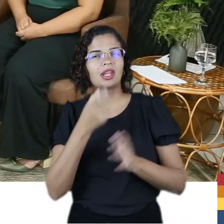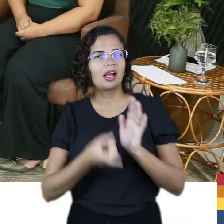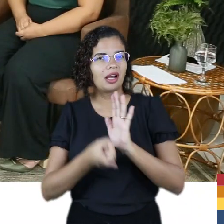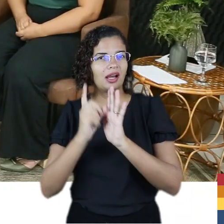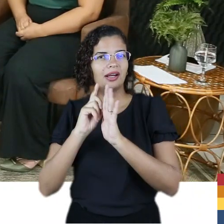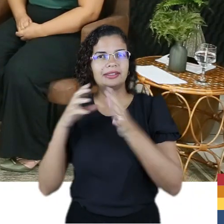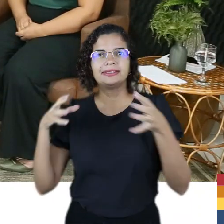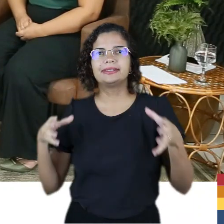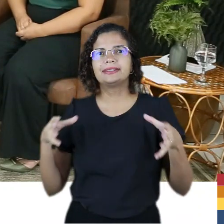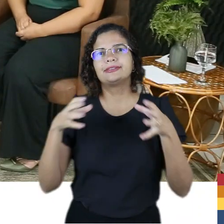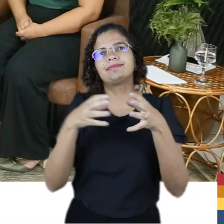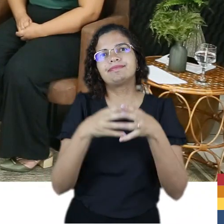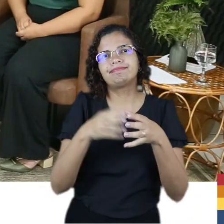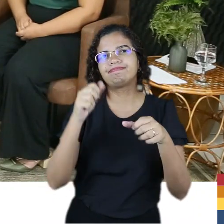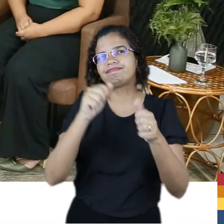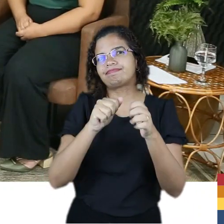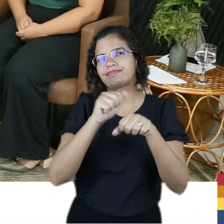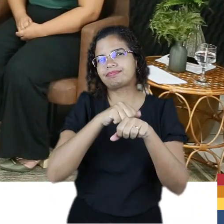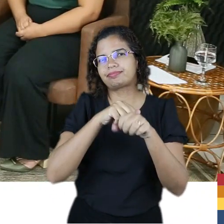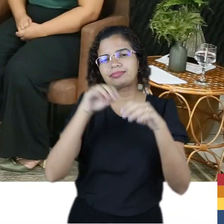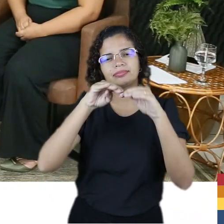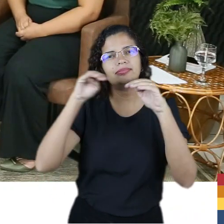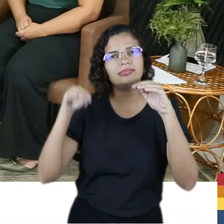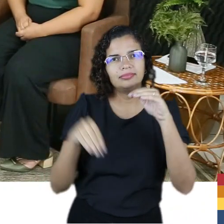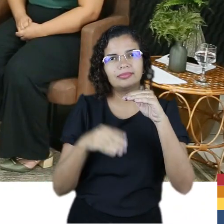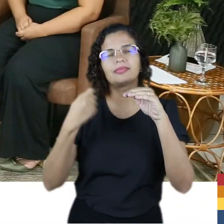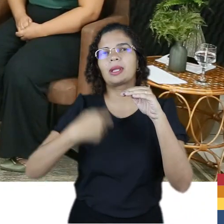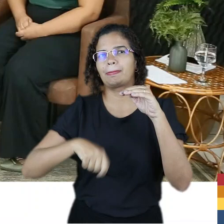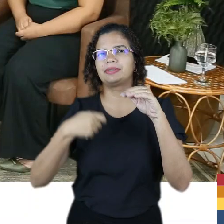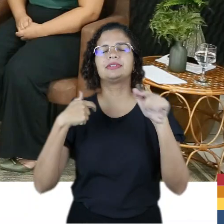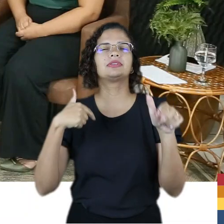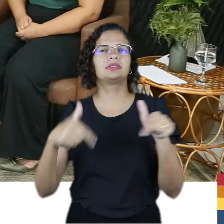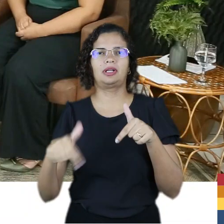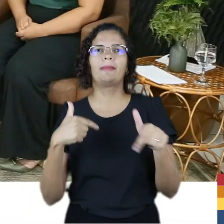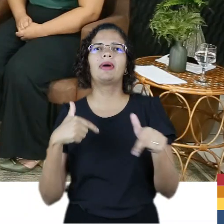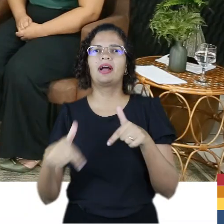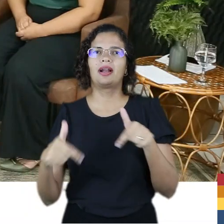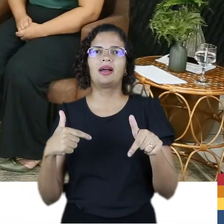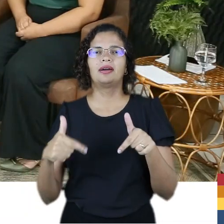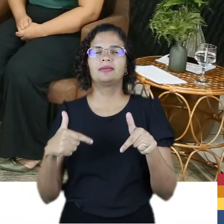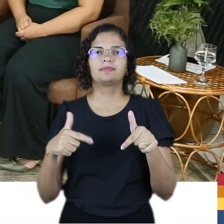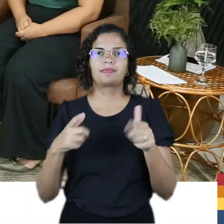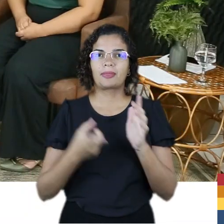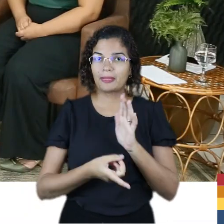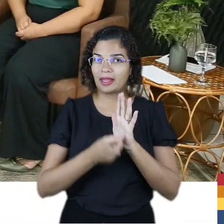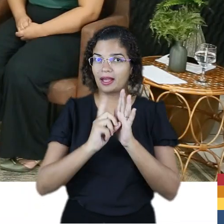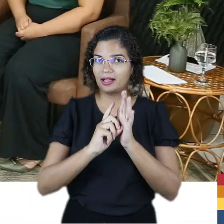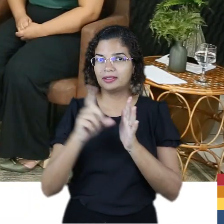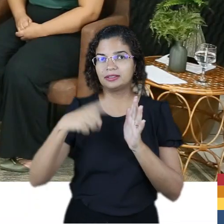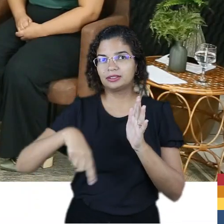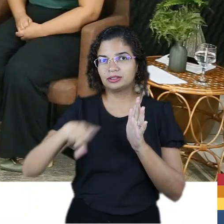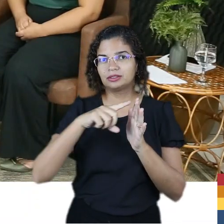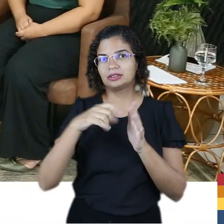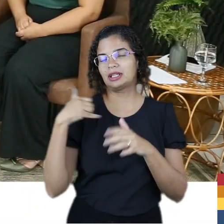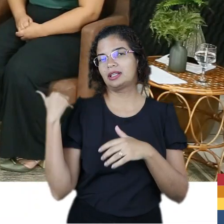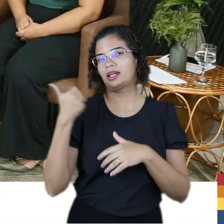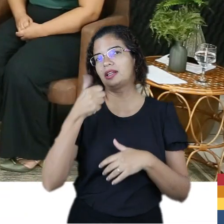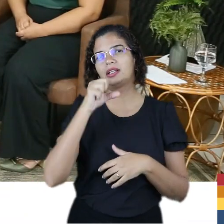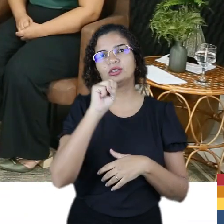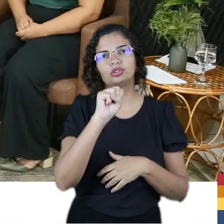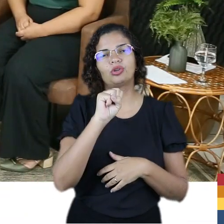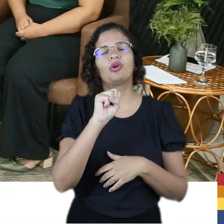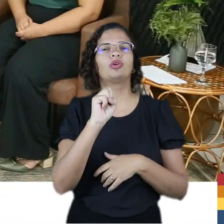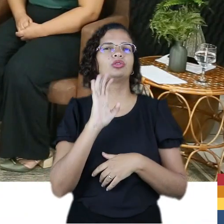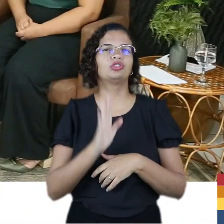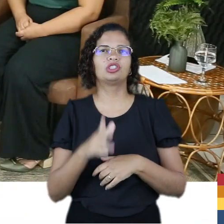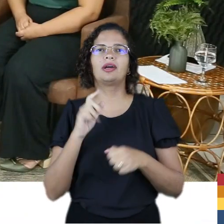precisam trabalhar antes mesmo de completar os seus 18 anos de idade e que às vezes tem um sonho quem sabe